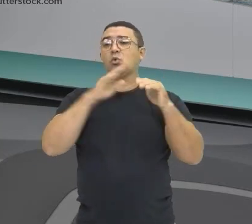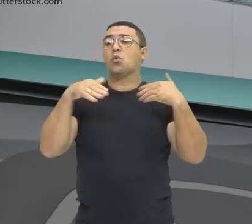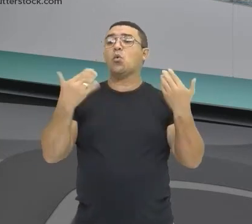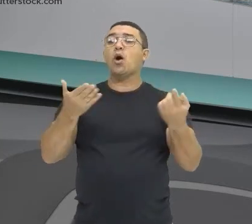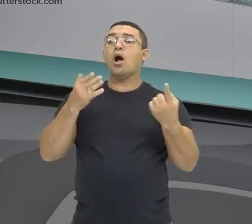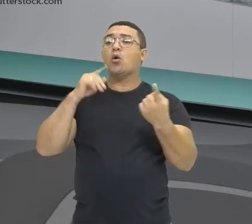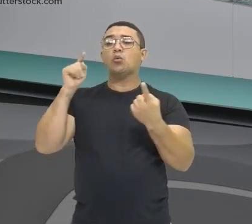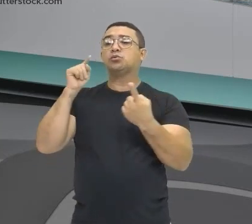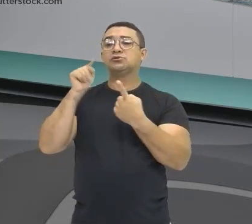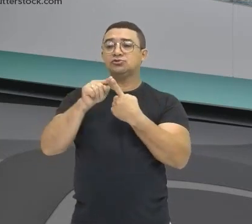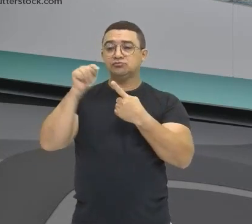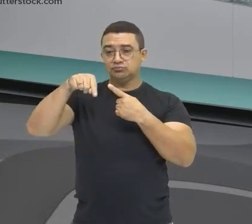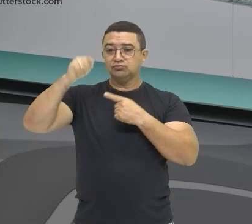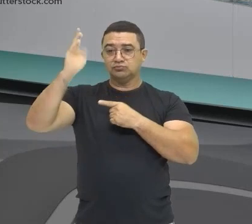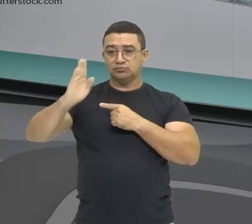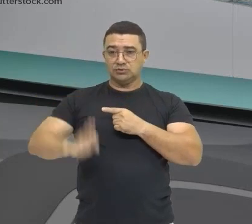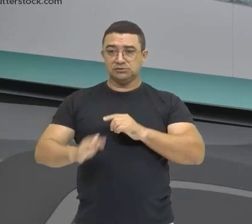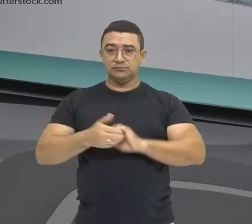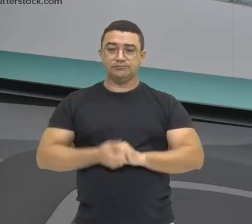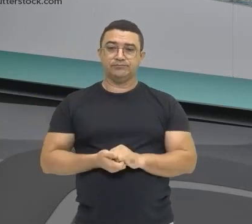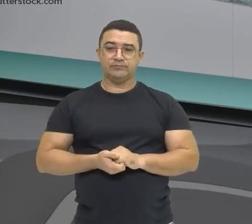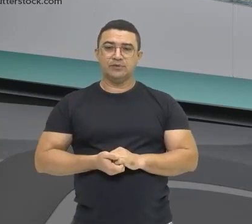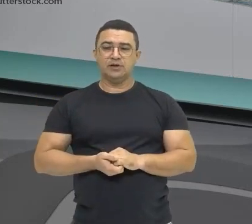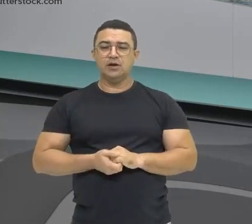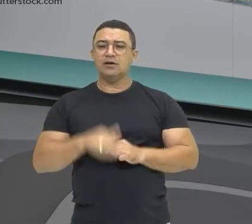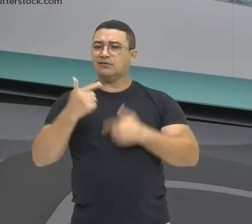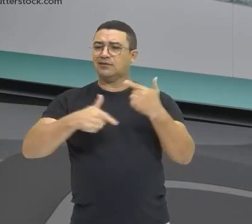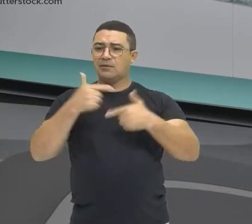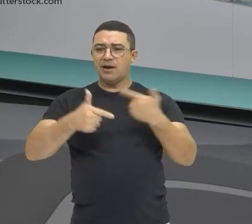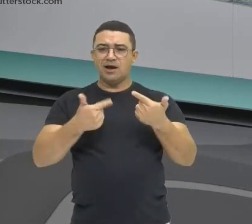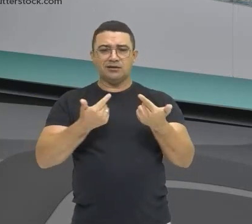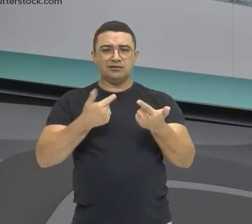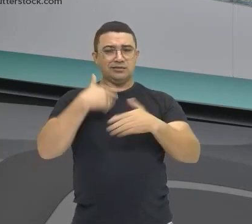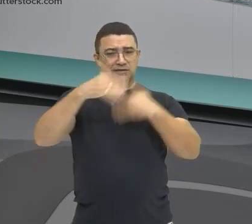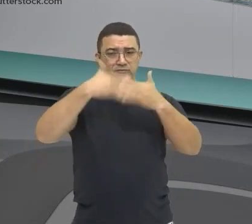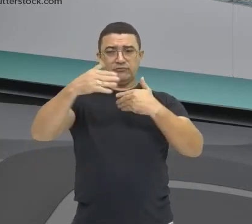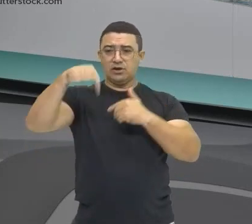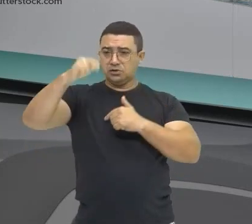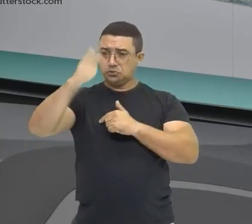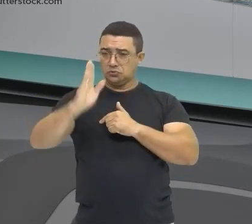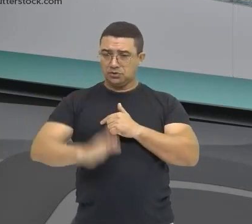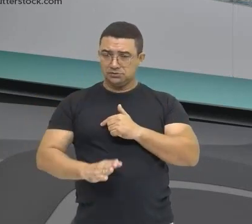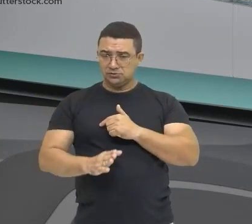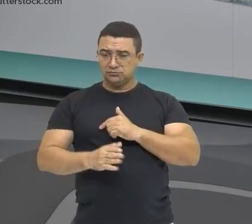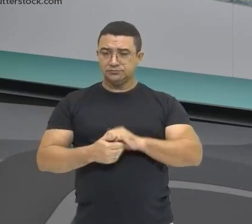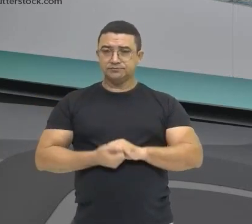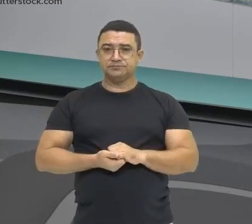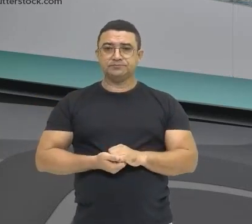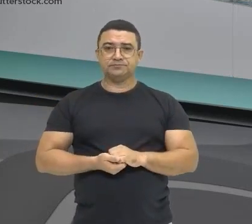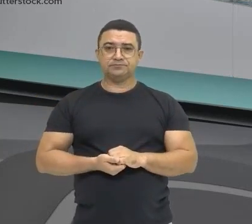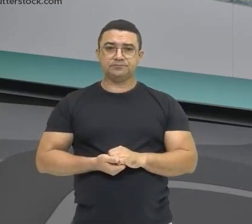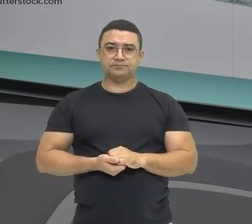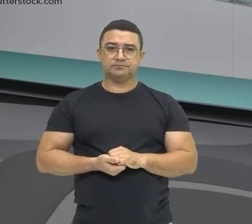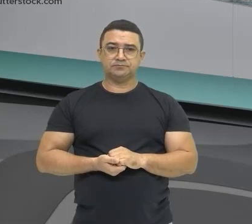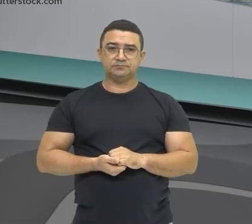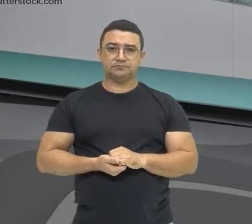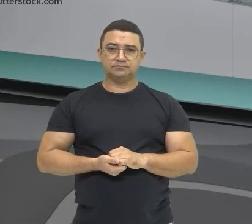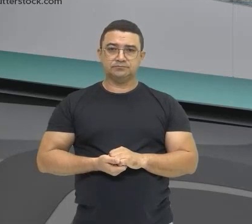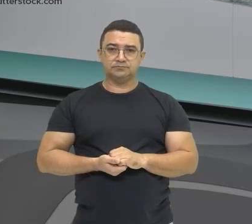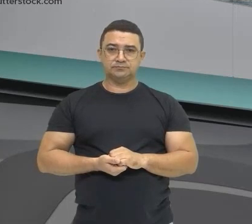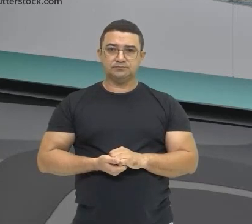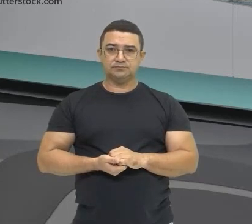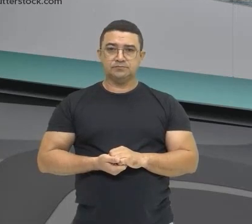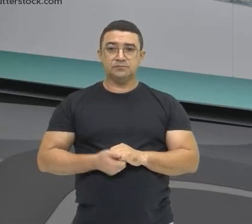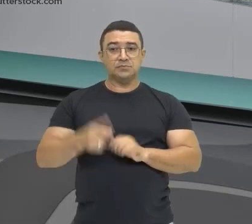missões específicas, esses trabalhos que eles tinham que desenvolver aqui no Brasil, que ainda não era chamada por